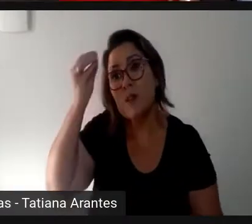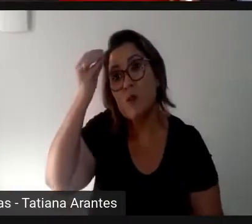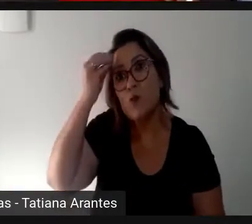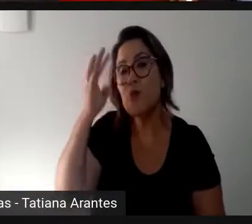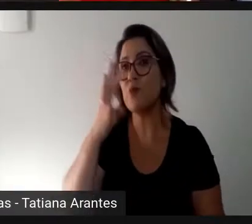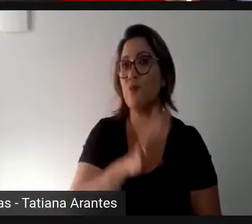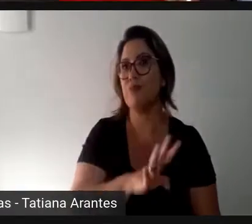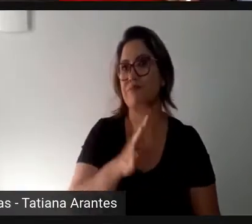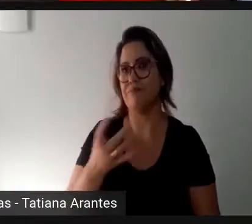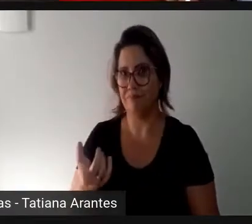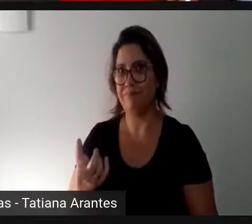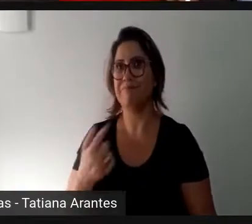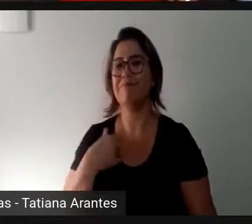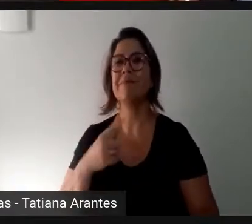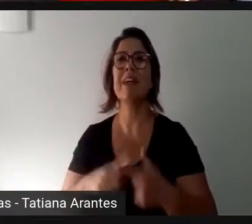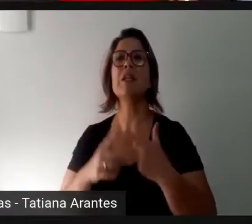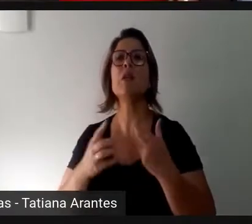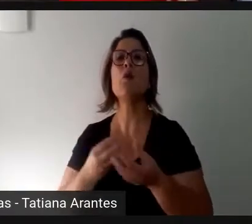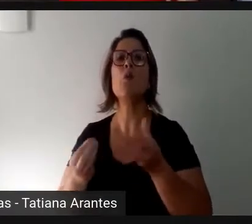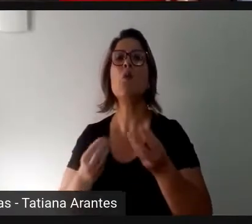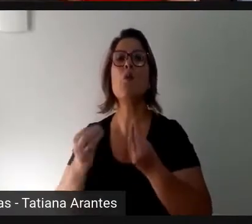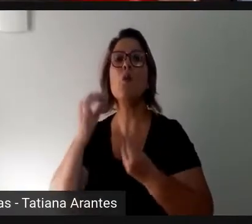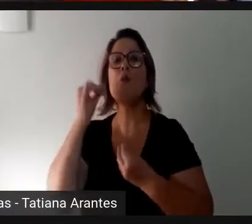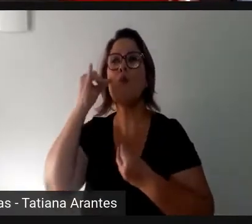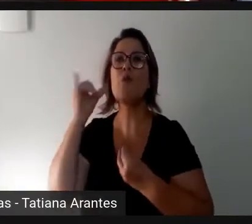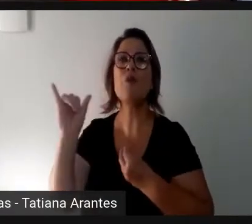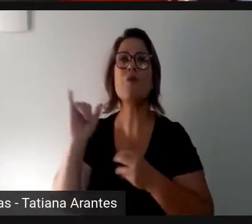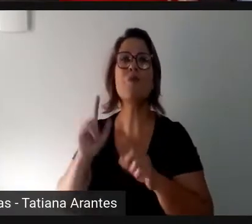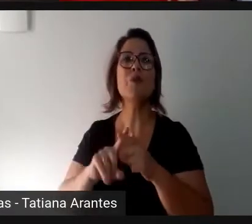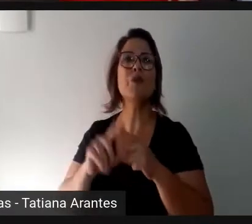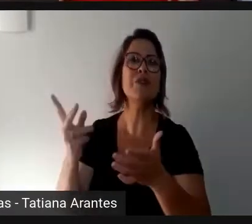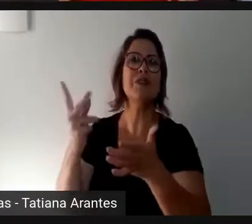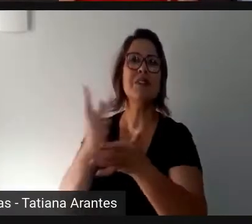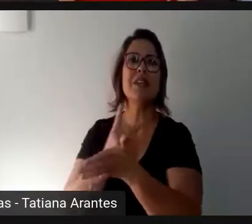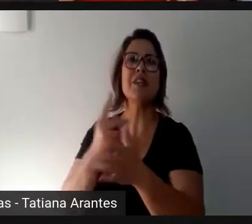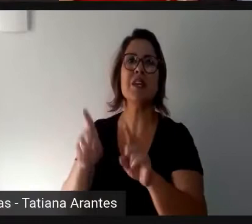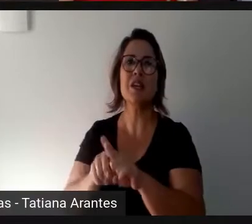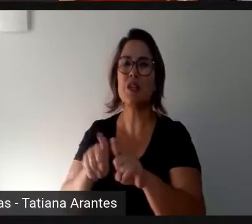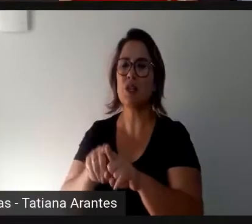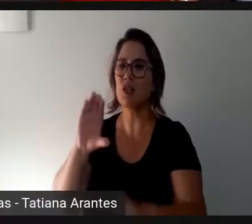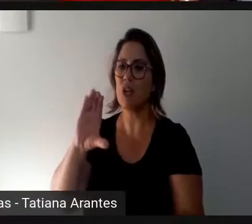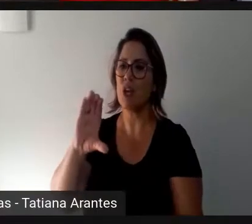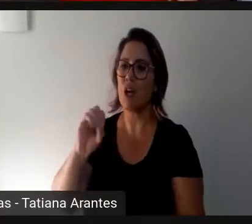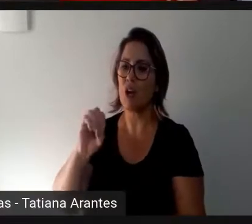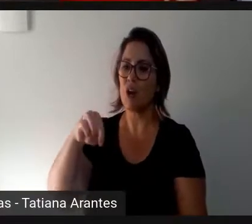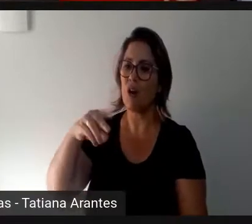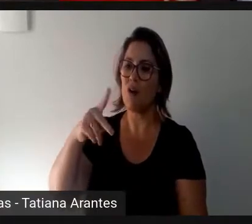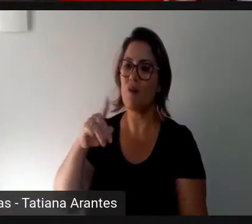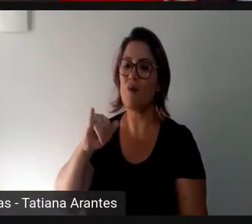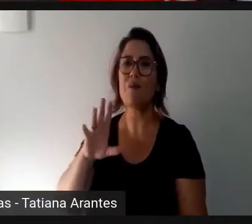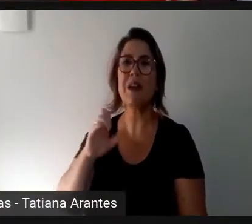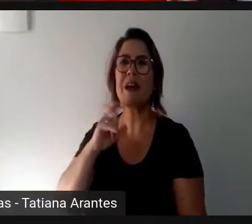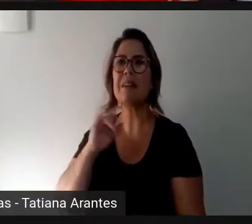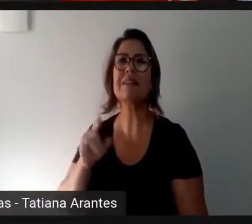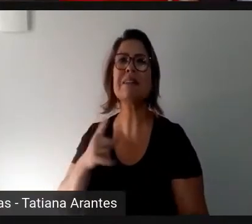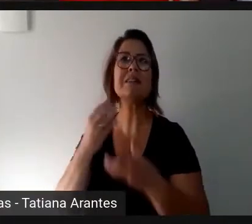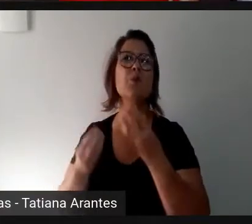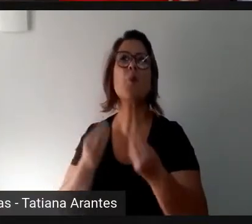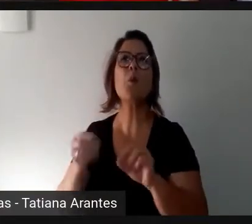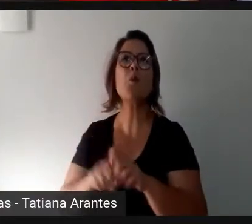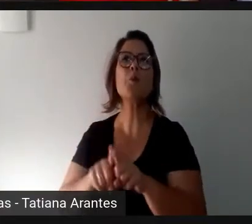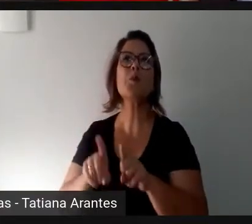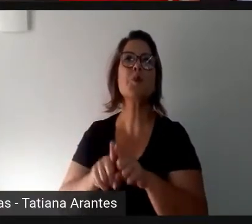falassem como evitar que o compliance, né, as medidas de compliance, ela não seja compensatória do ponto do